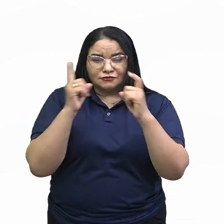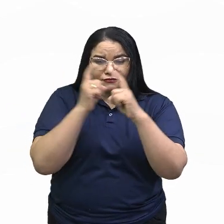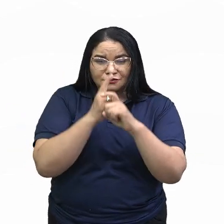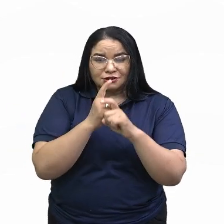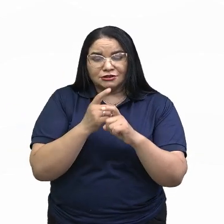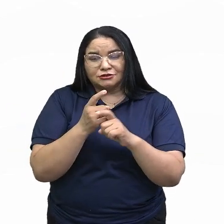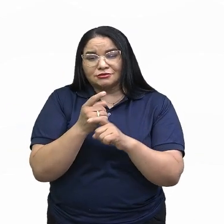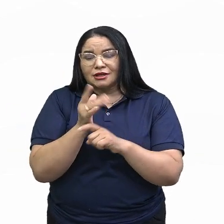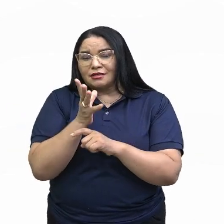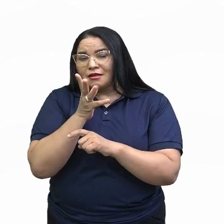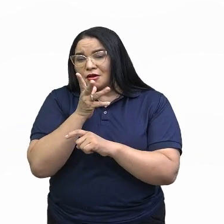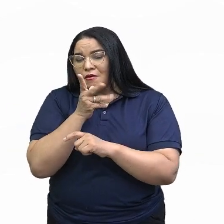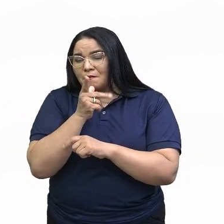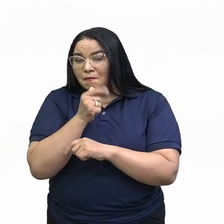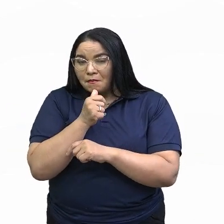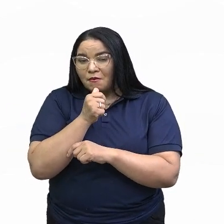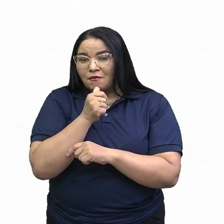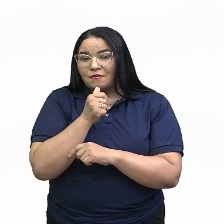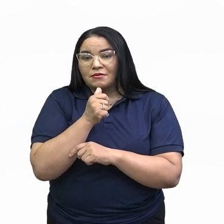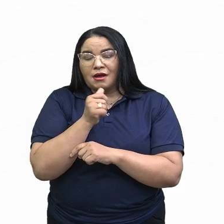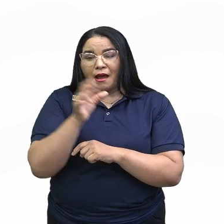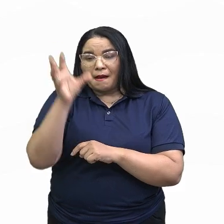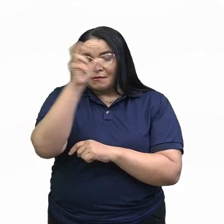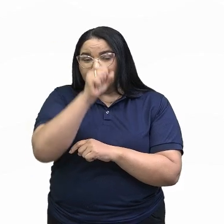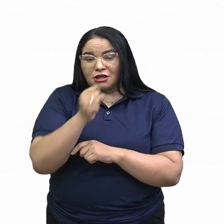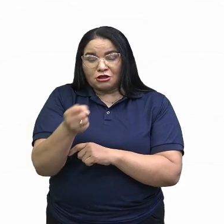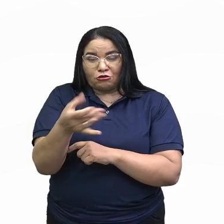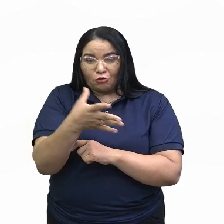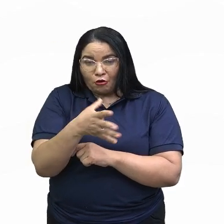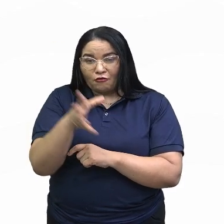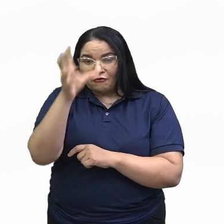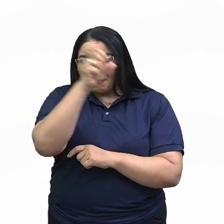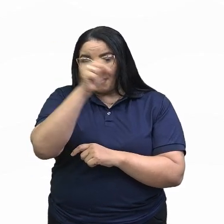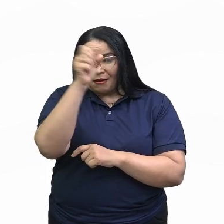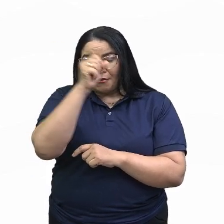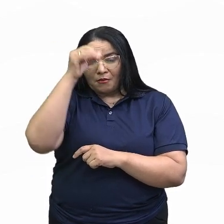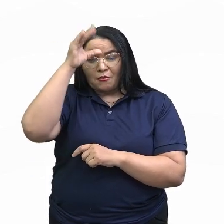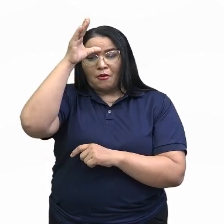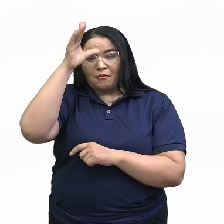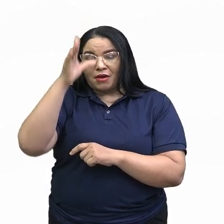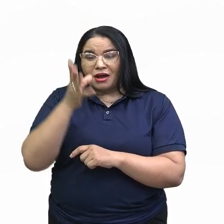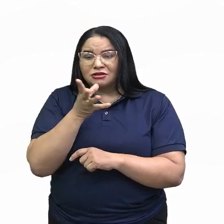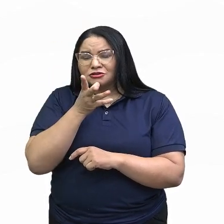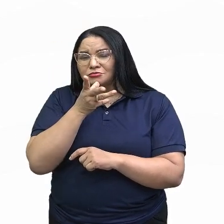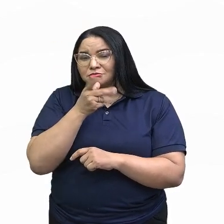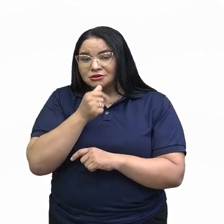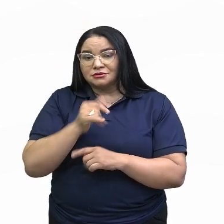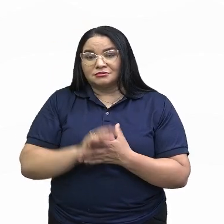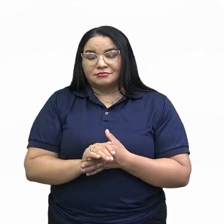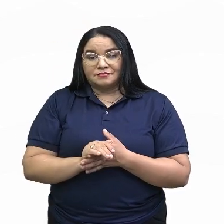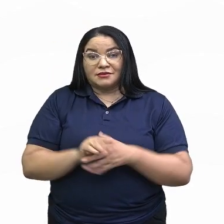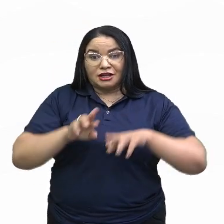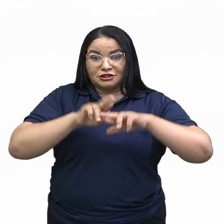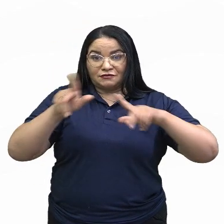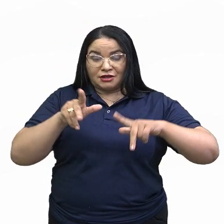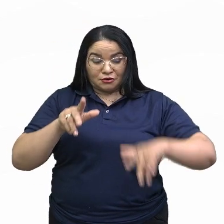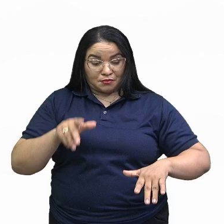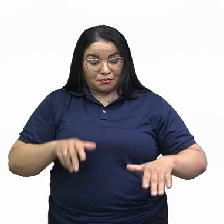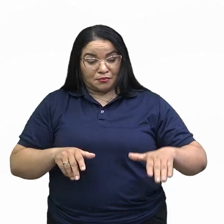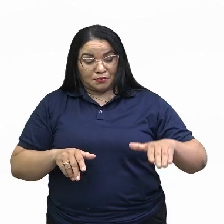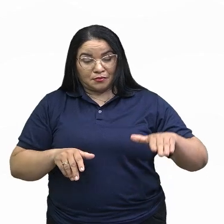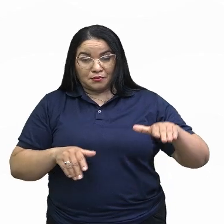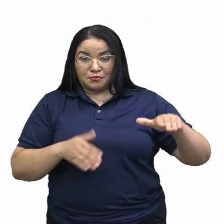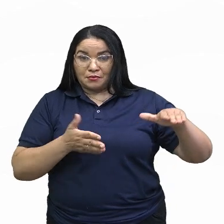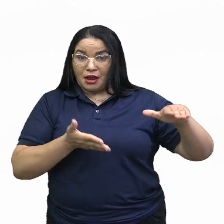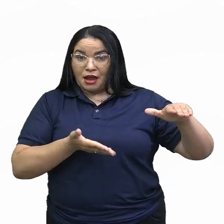decorrer do tempo, essa maior dificuldade em aprender algo novo, né, diferente de quando a gente está lá naquela fase infantil, né, na juventude,